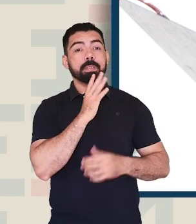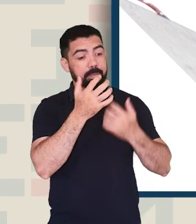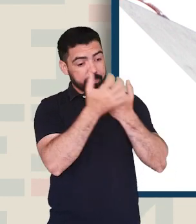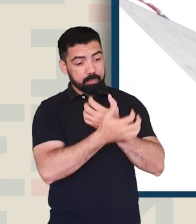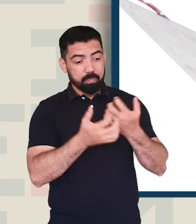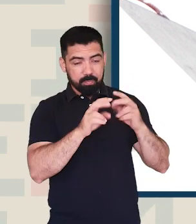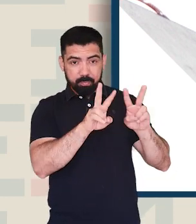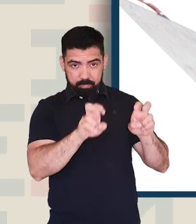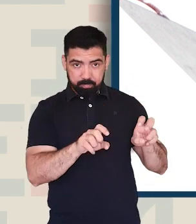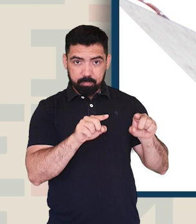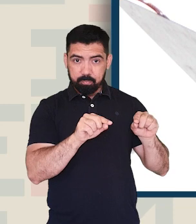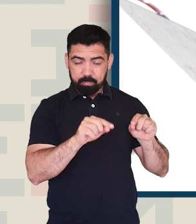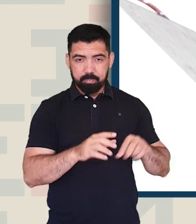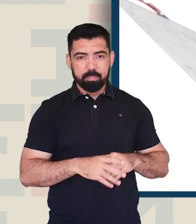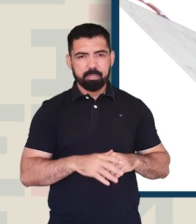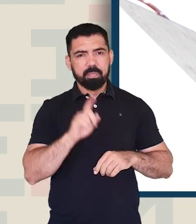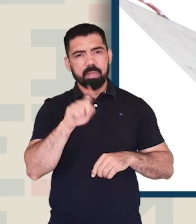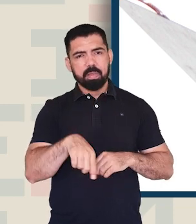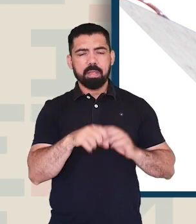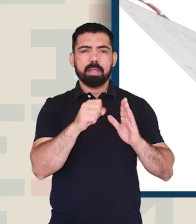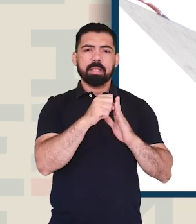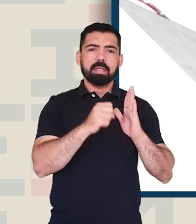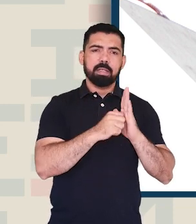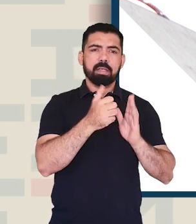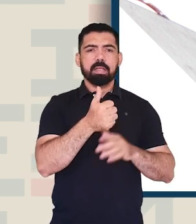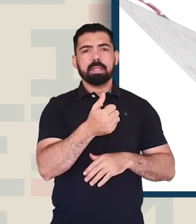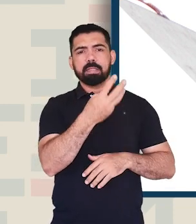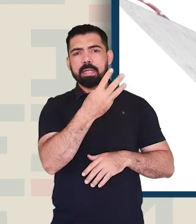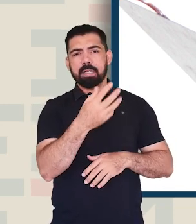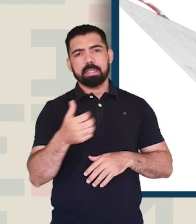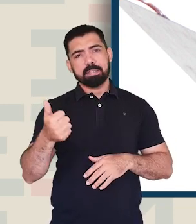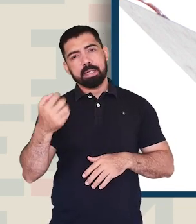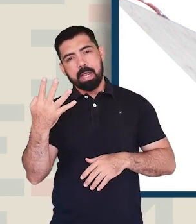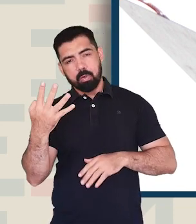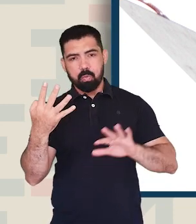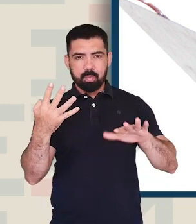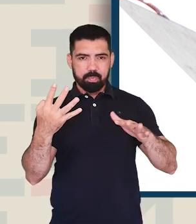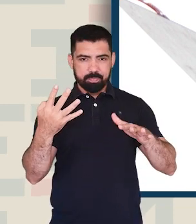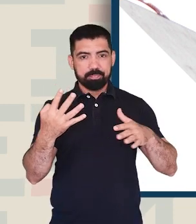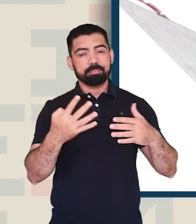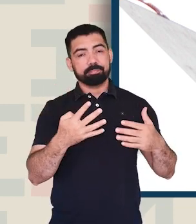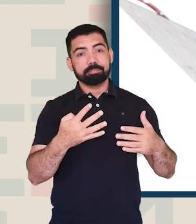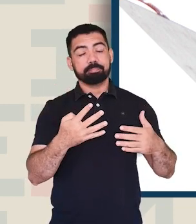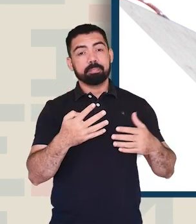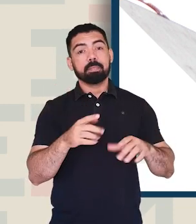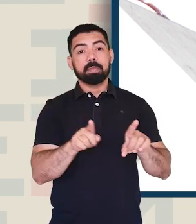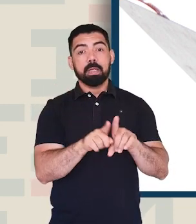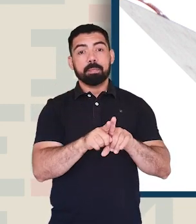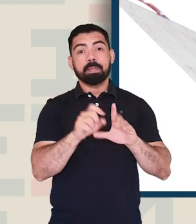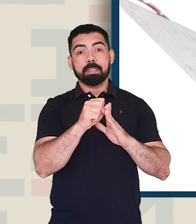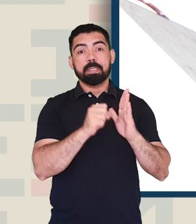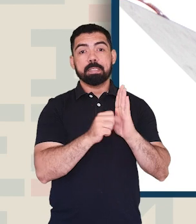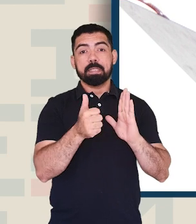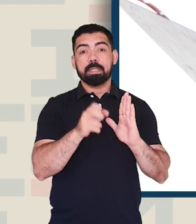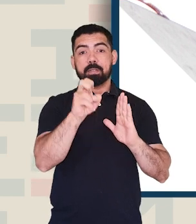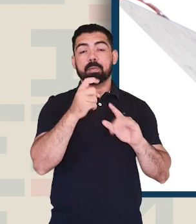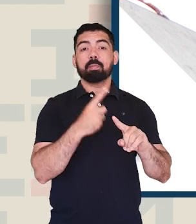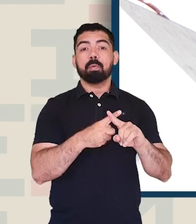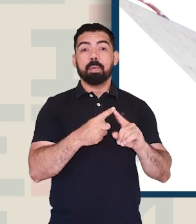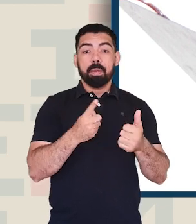música remonta ali do século XIII, XIV e XV, quando surgiram as